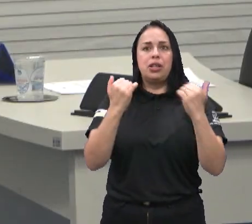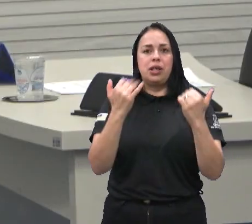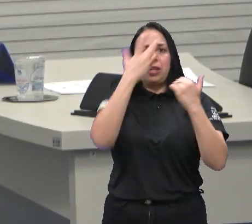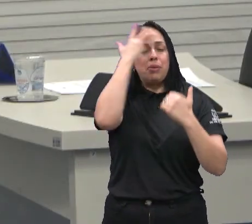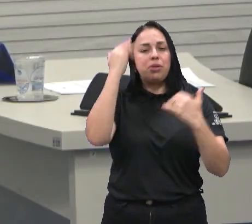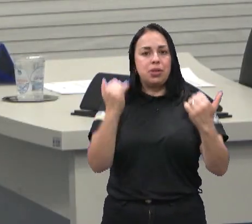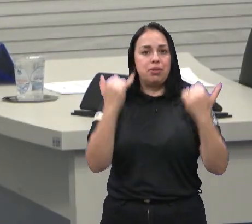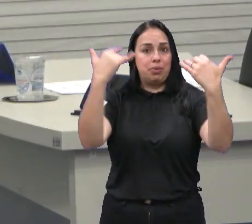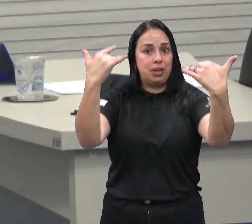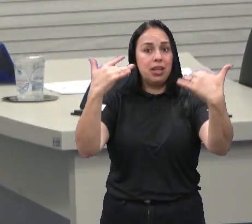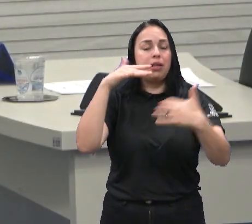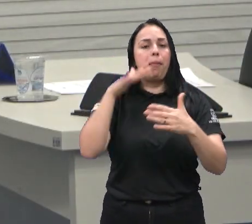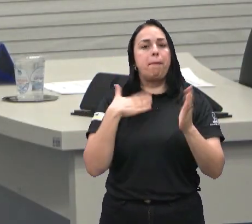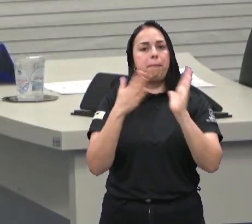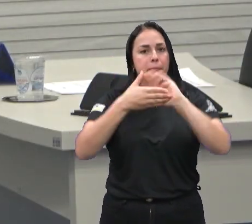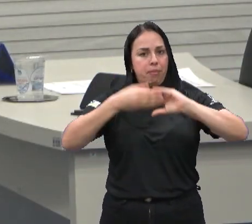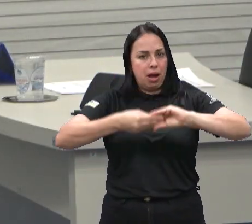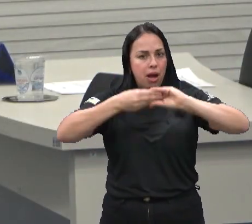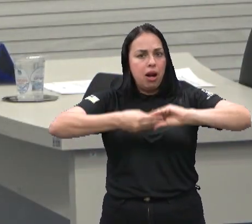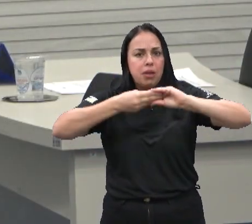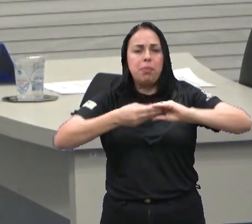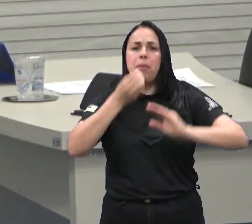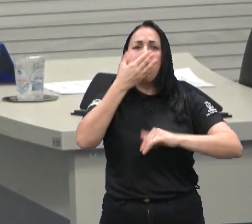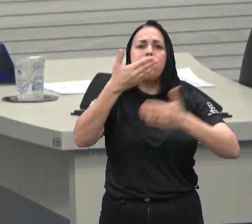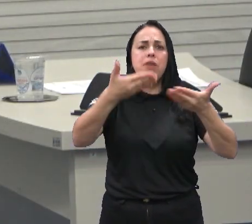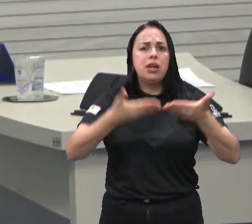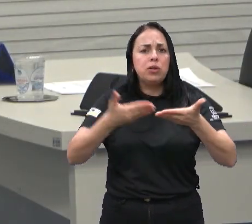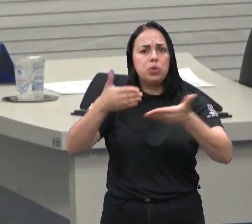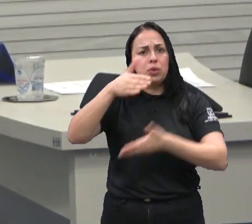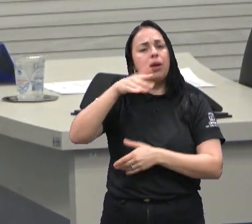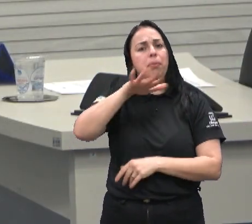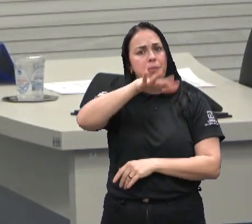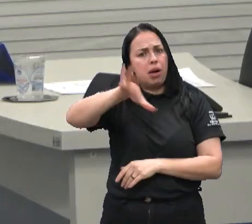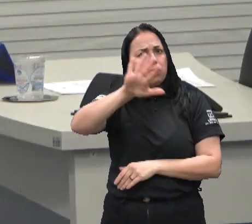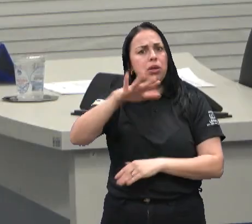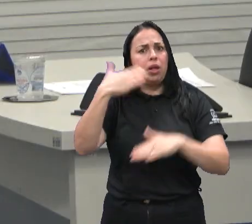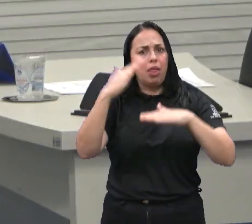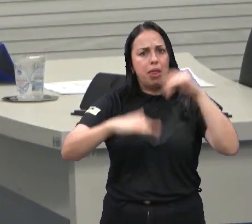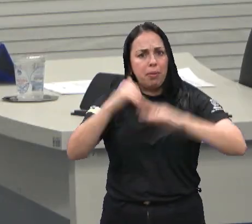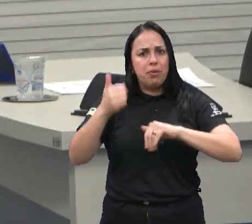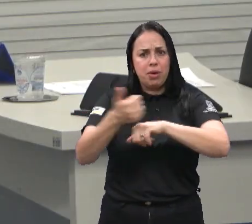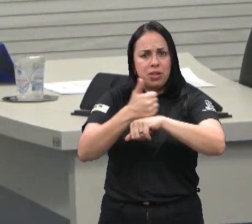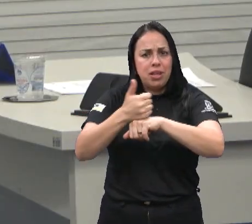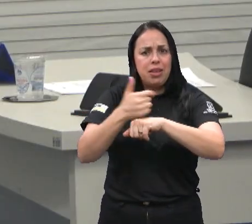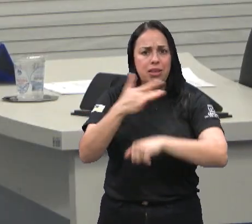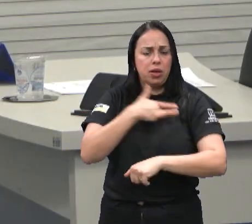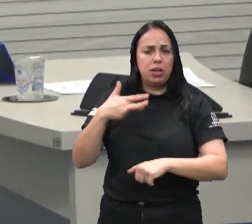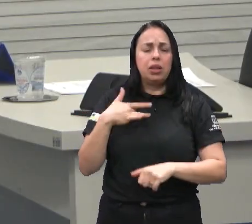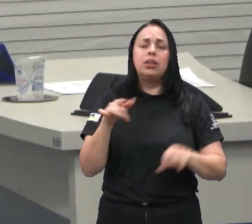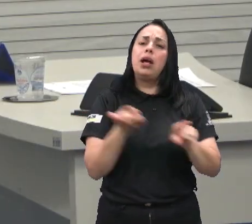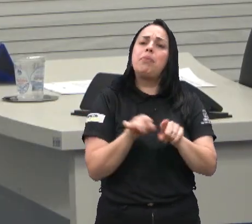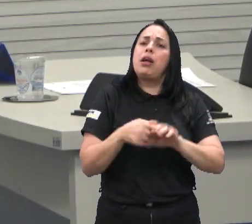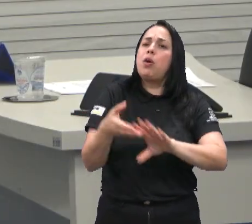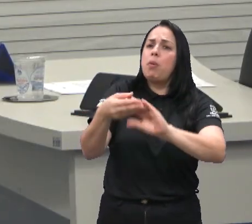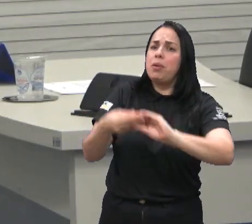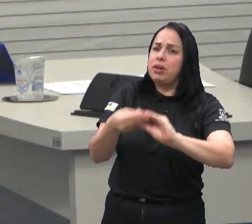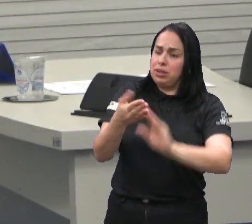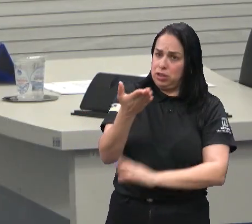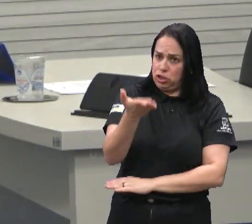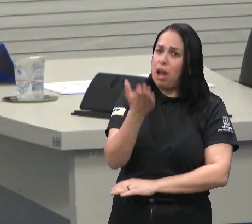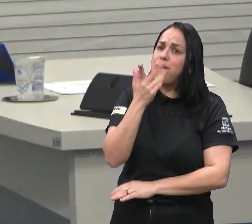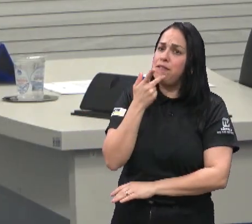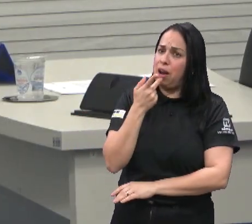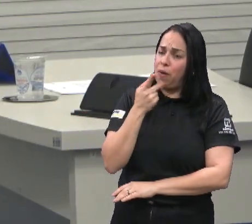da saúde, sejam todos bem-vindos a essa casa e cumprimentar, como Vossa Excelência bem